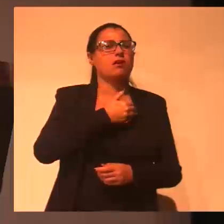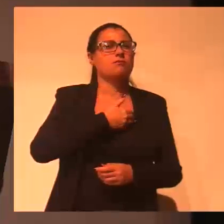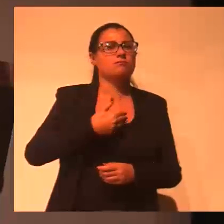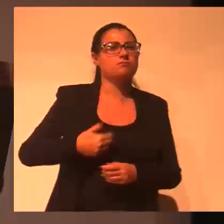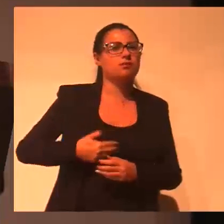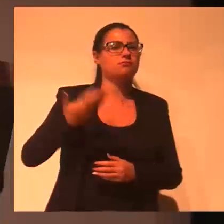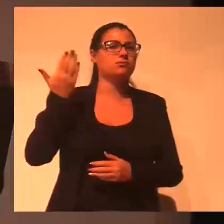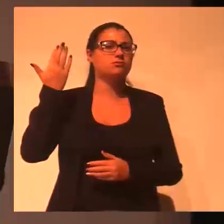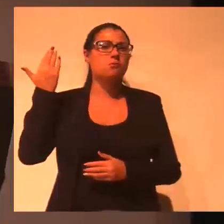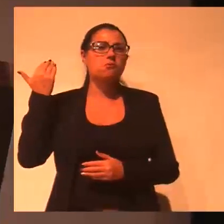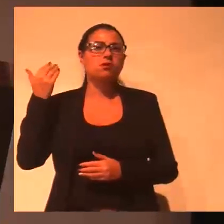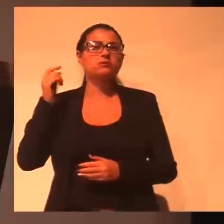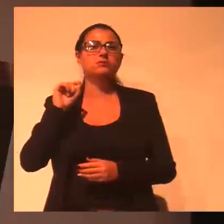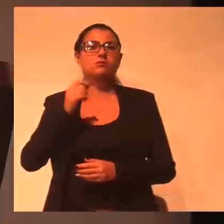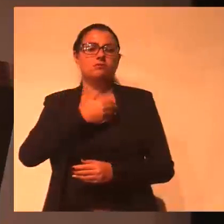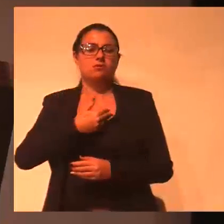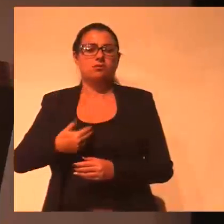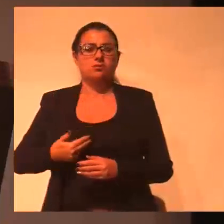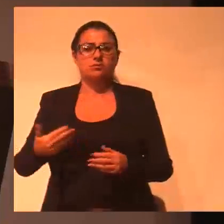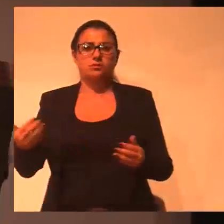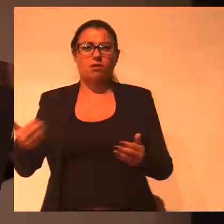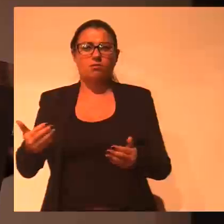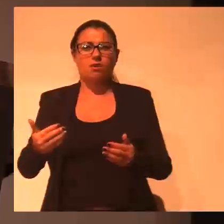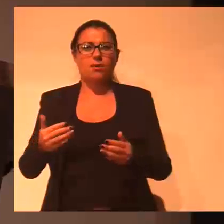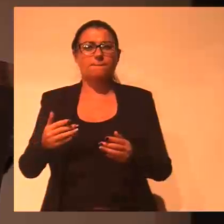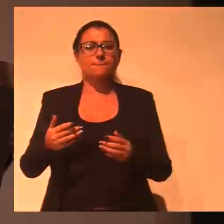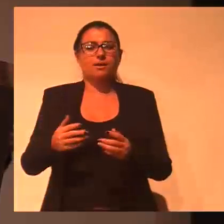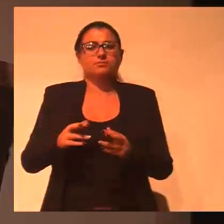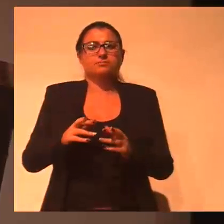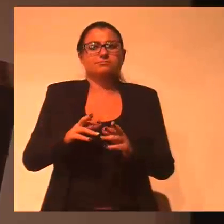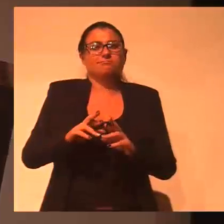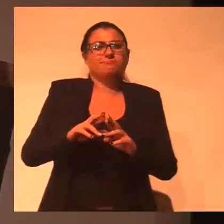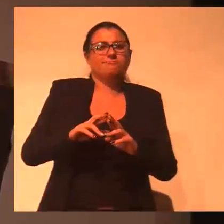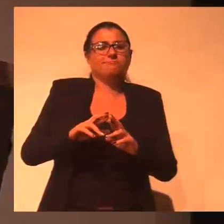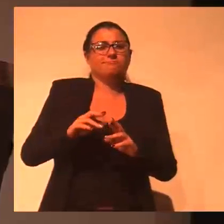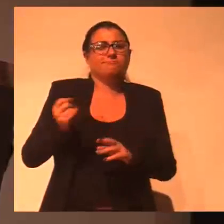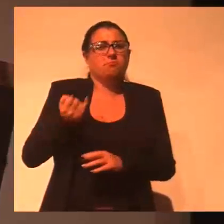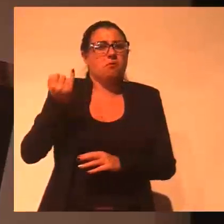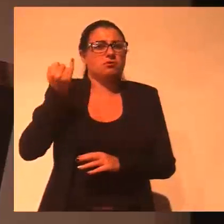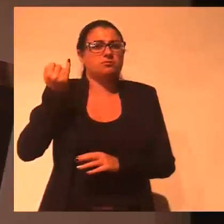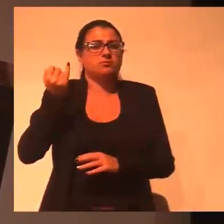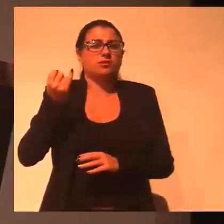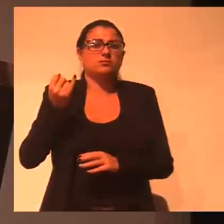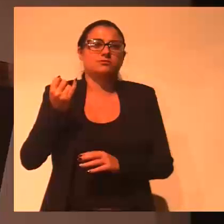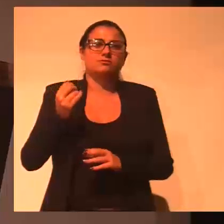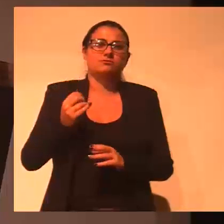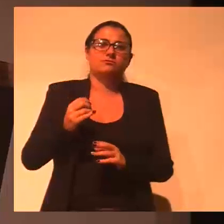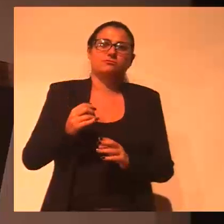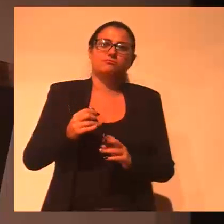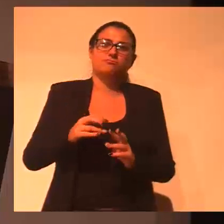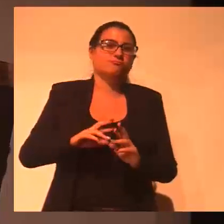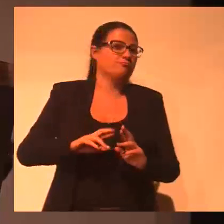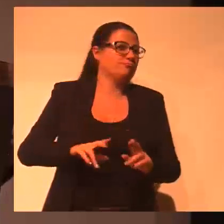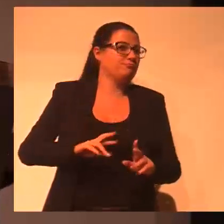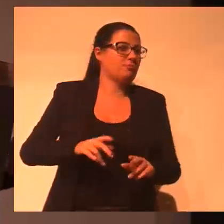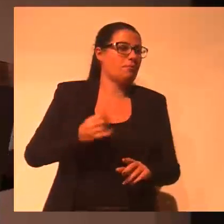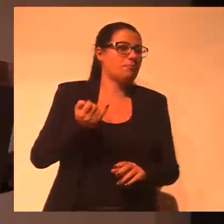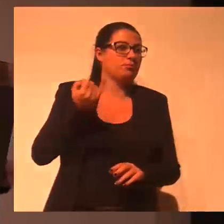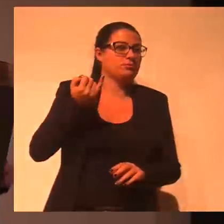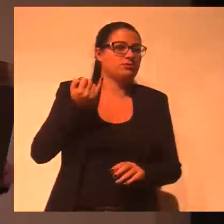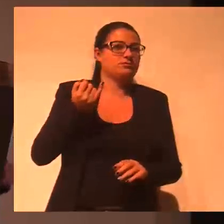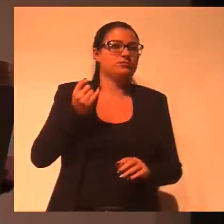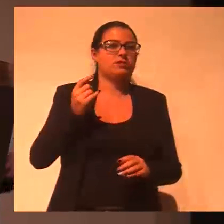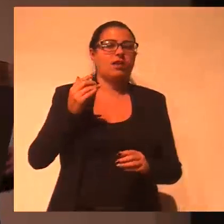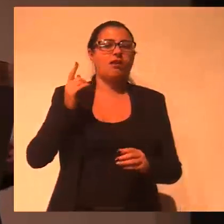quem administrou bem, de quem administrou mal. Mas isso não vai fazer diferença, porque a comissão processante ela é um processo